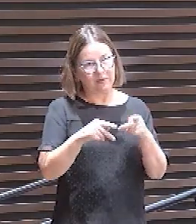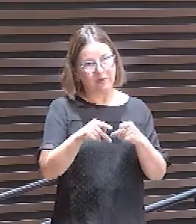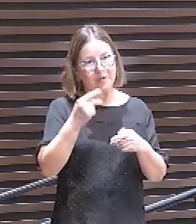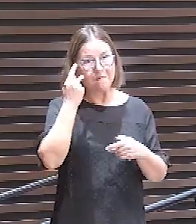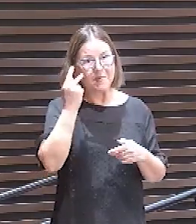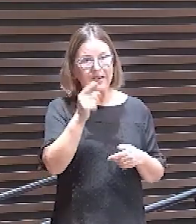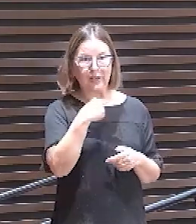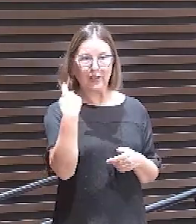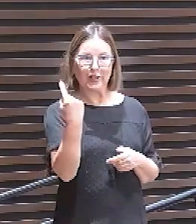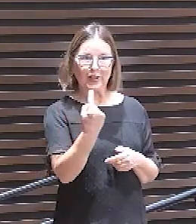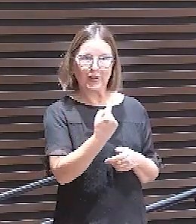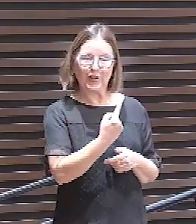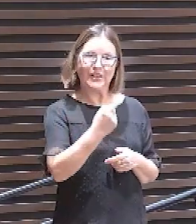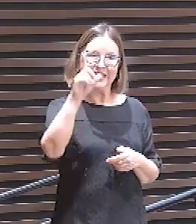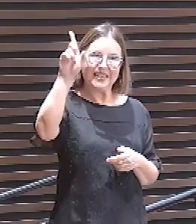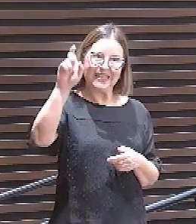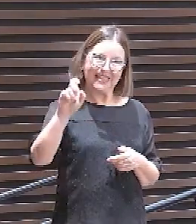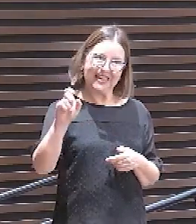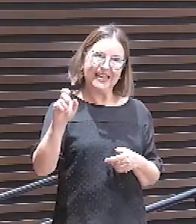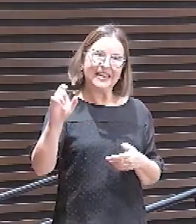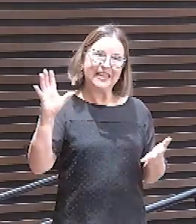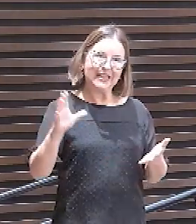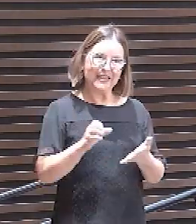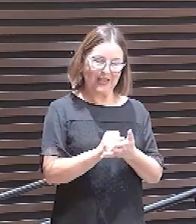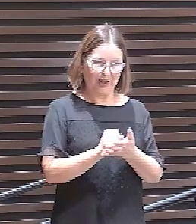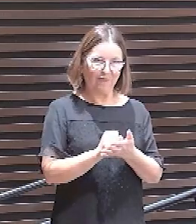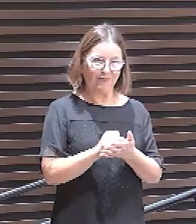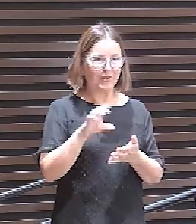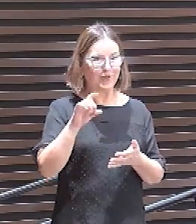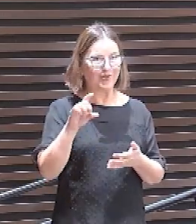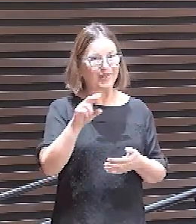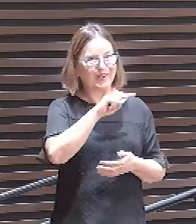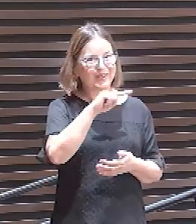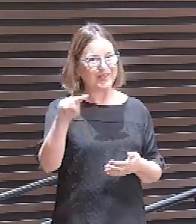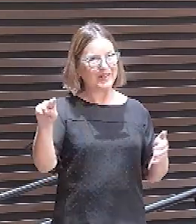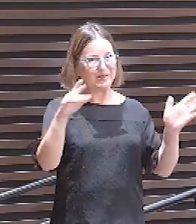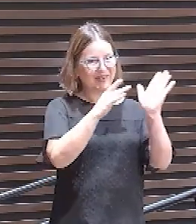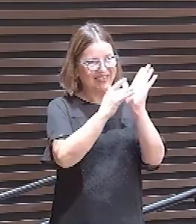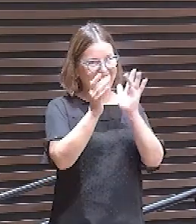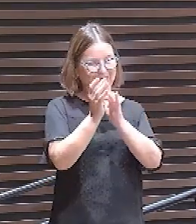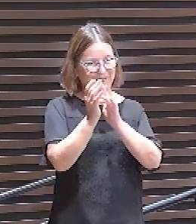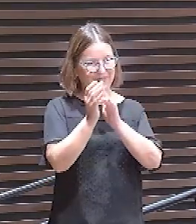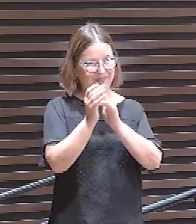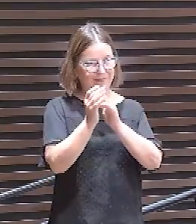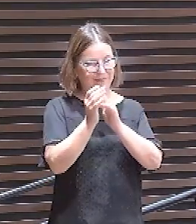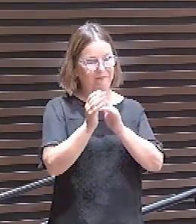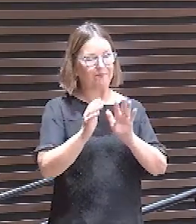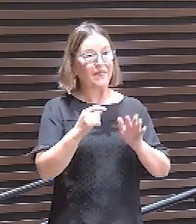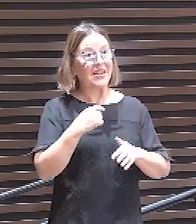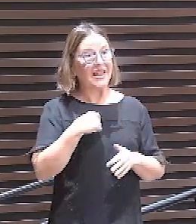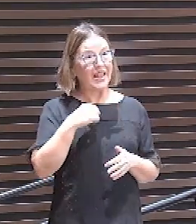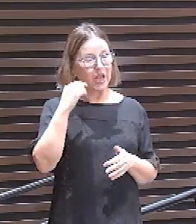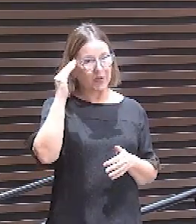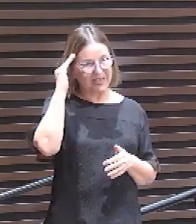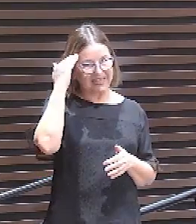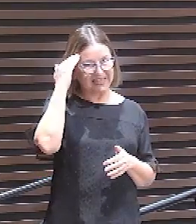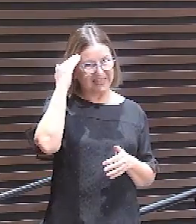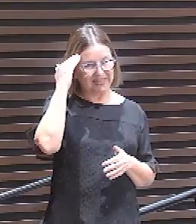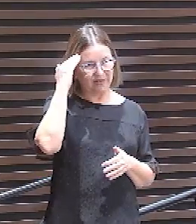salvos, senão o nome de Jesus Cristo. E eu entendo que essa